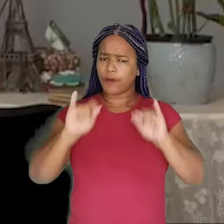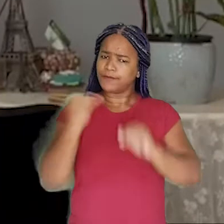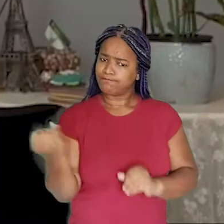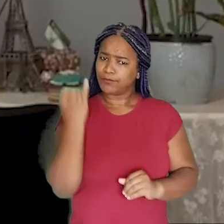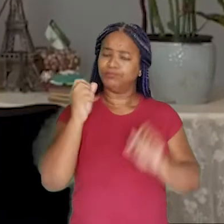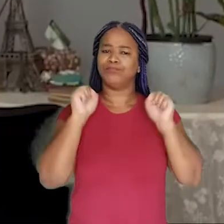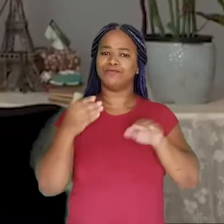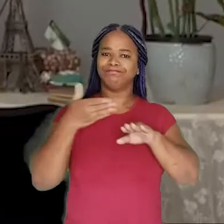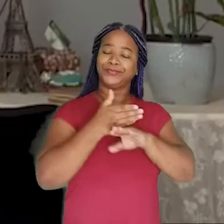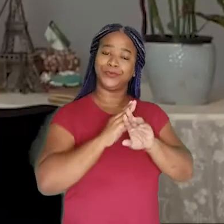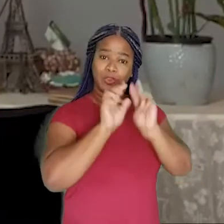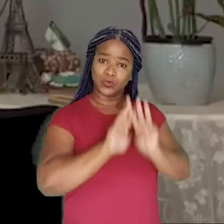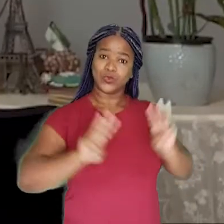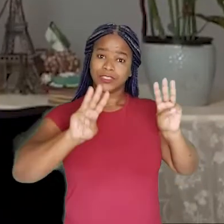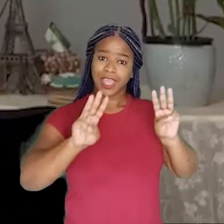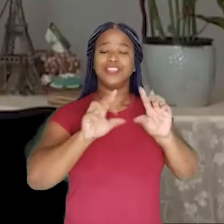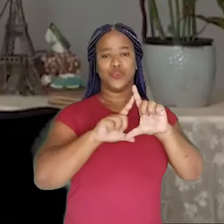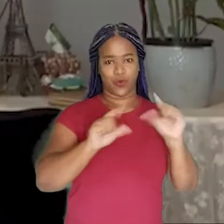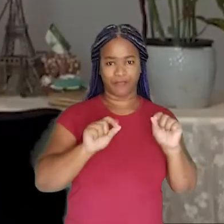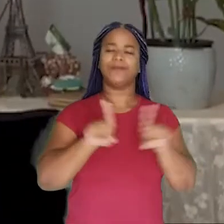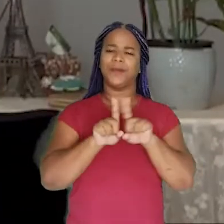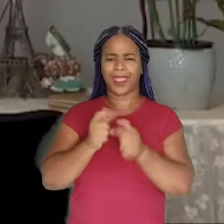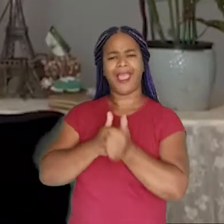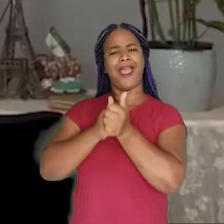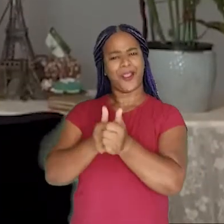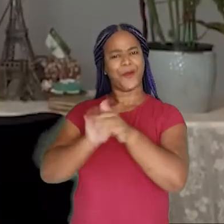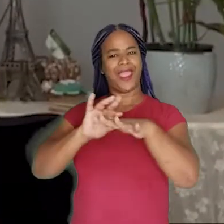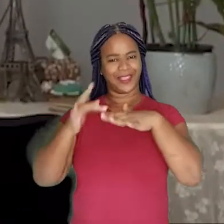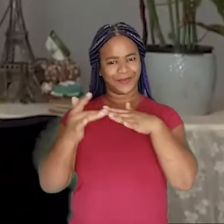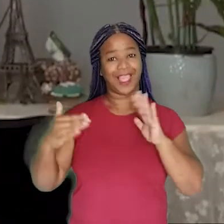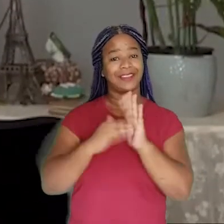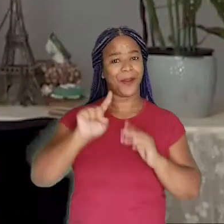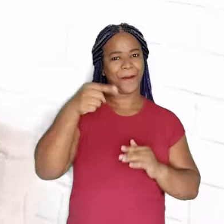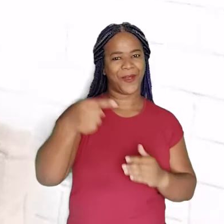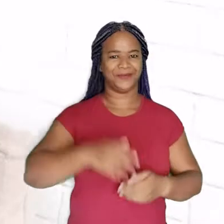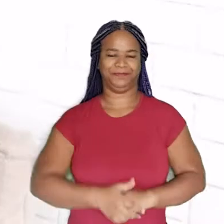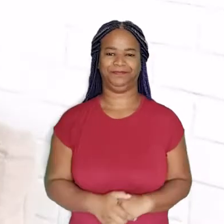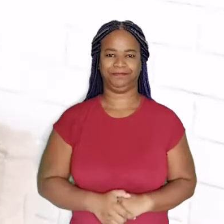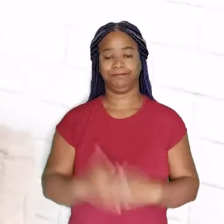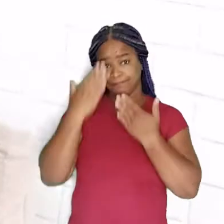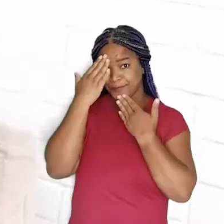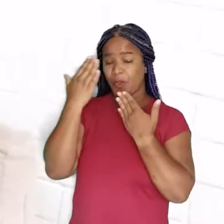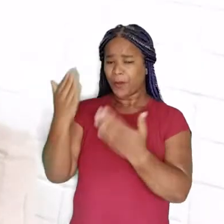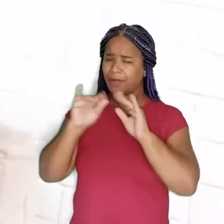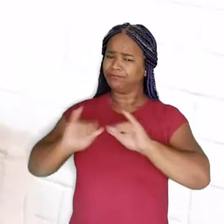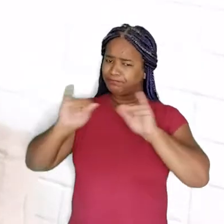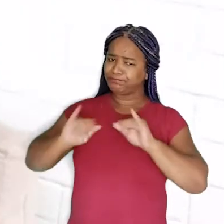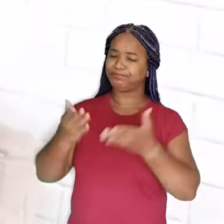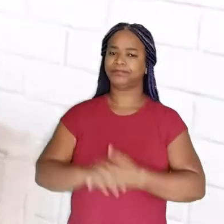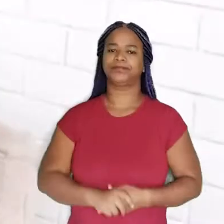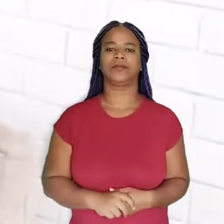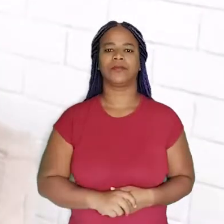importantes, acesse o portal da UFJF e nos acompanhe também nas redes sociais. Até a próxima! Obrigada pelas informações,